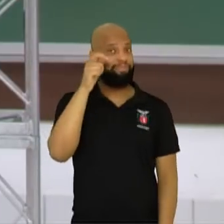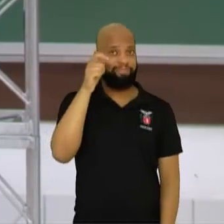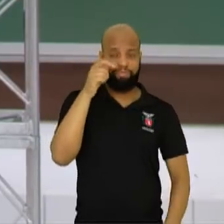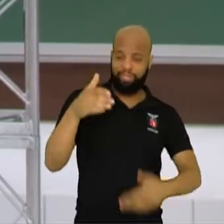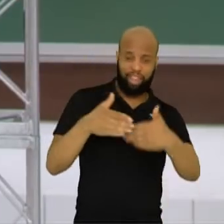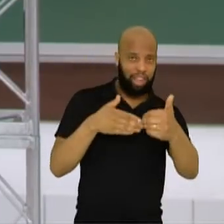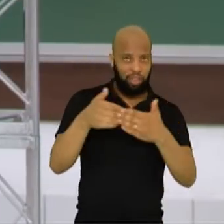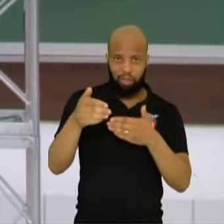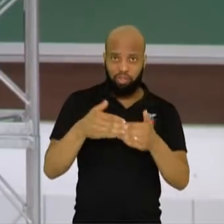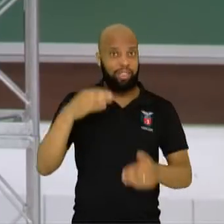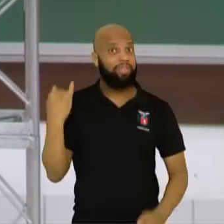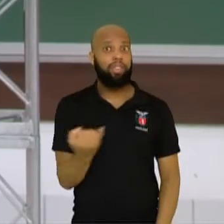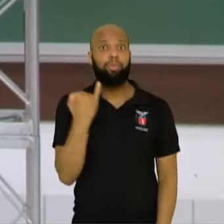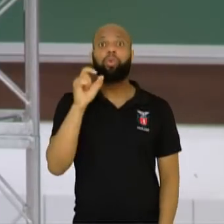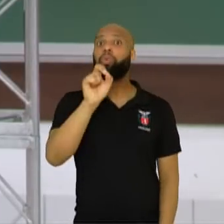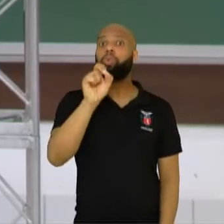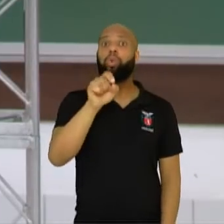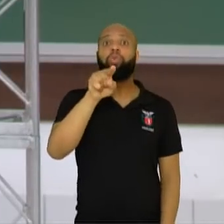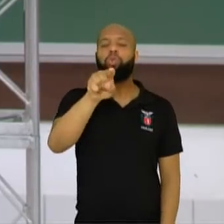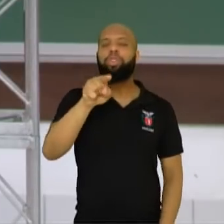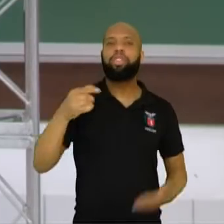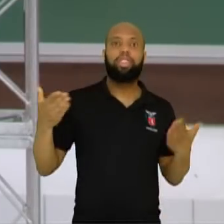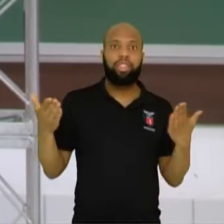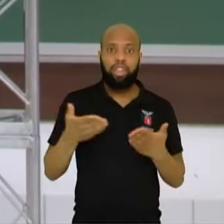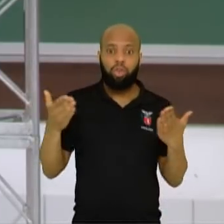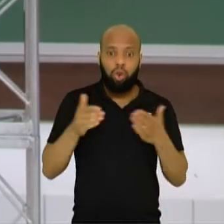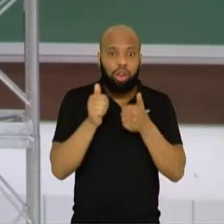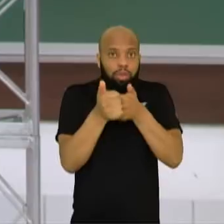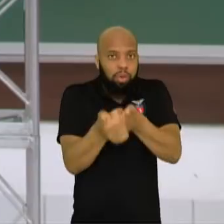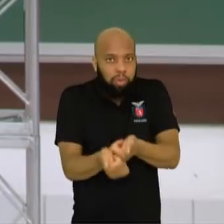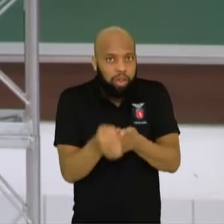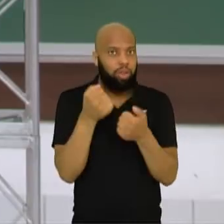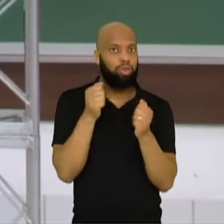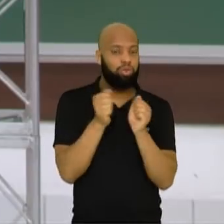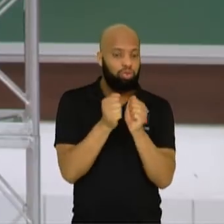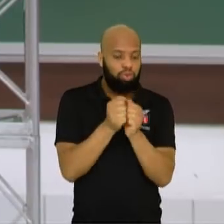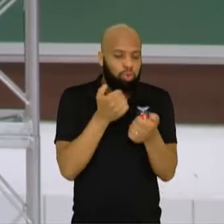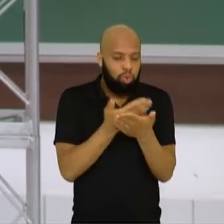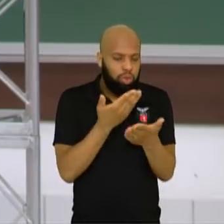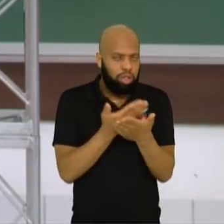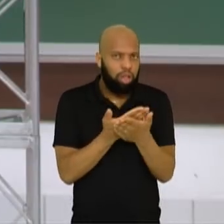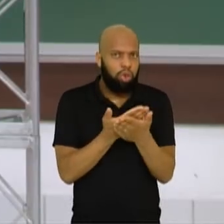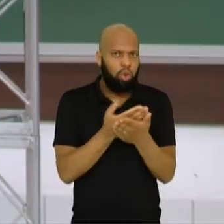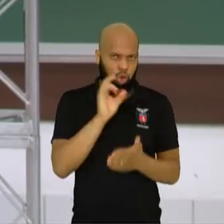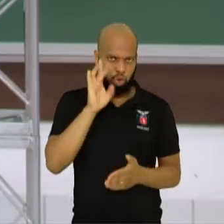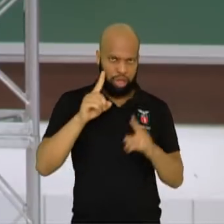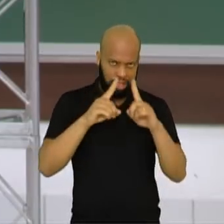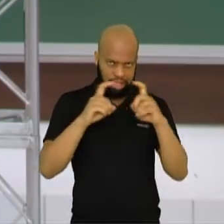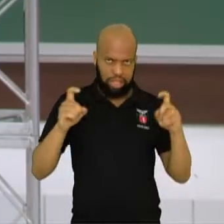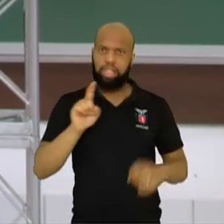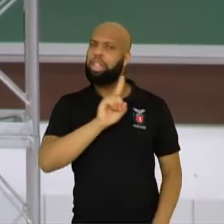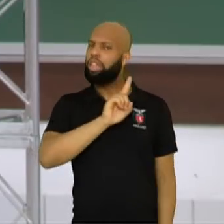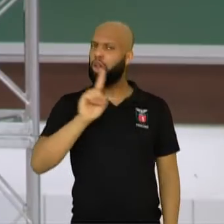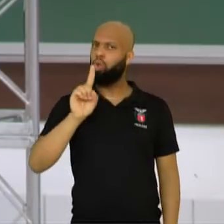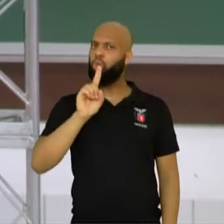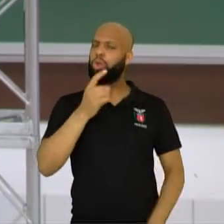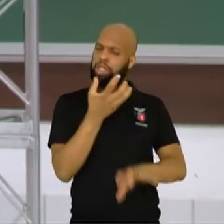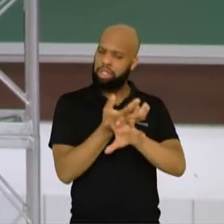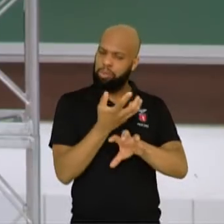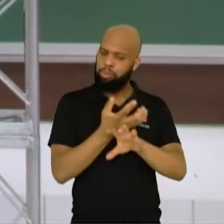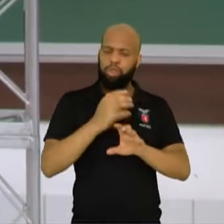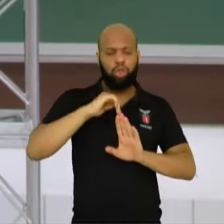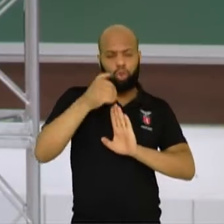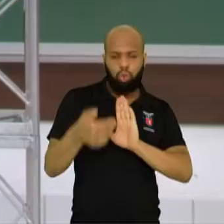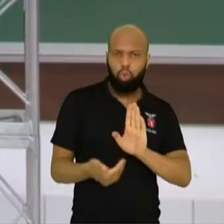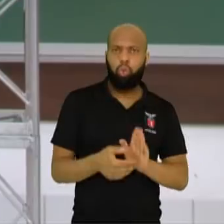está assistindo essa aula. O importante é que você esteja acompanhando as aulas. E não é só de ciências. Todas as disciplinas precisam